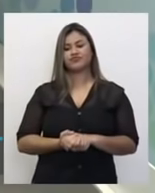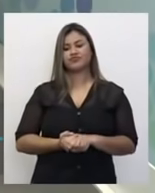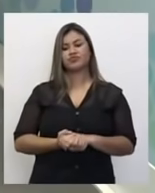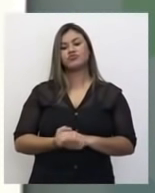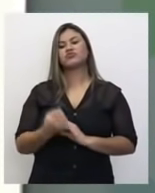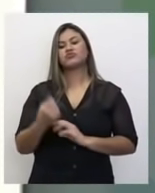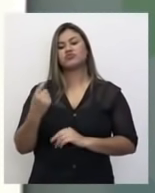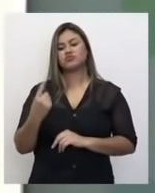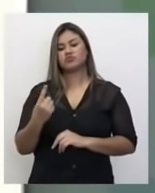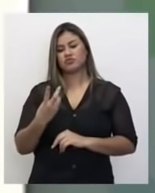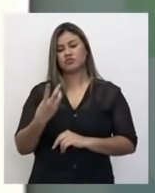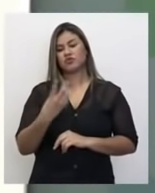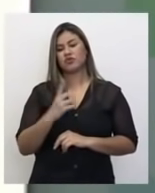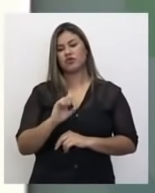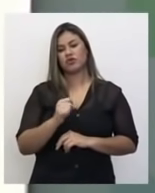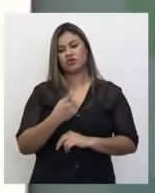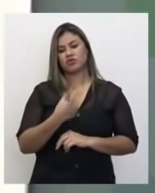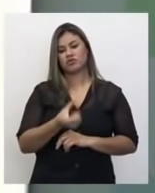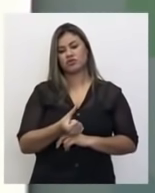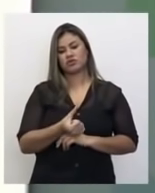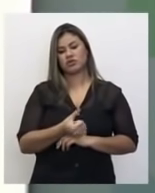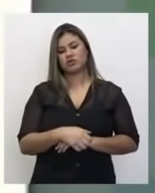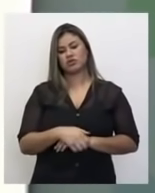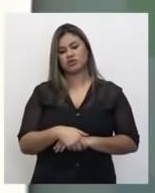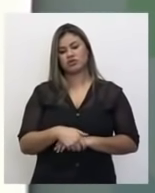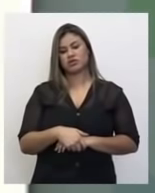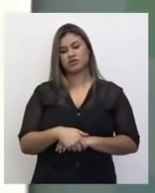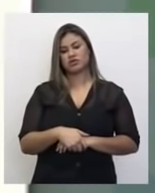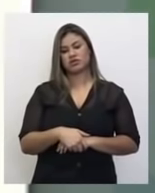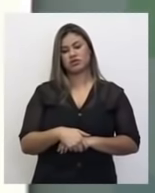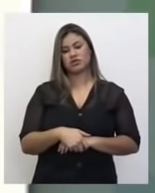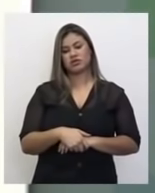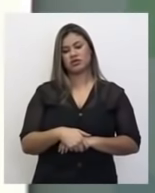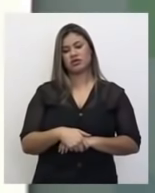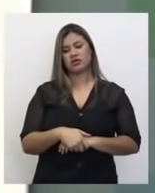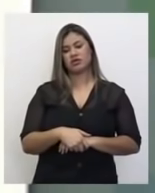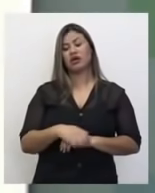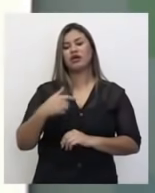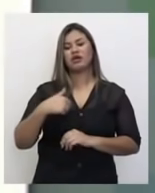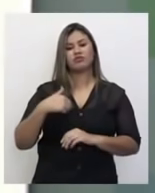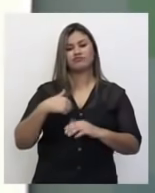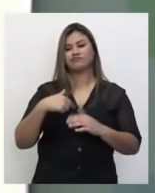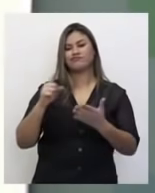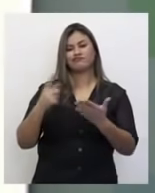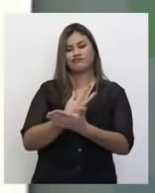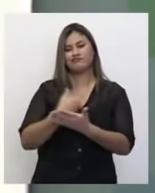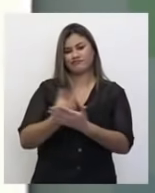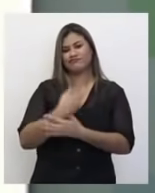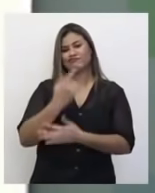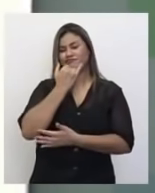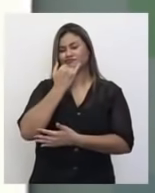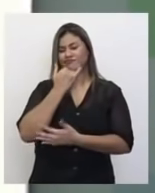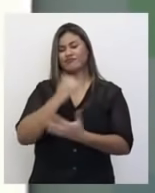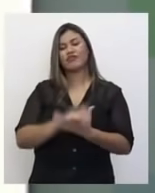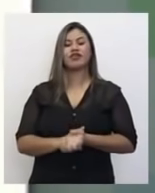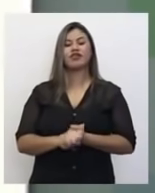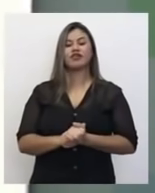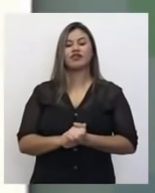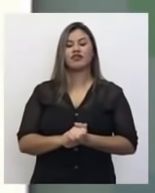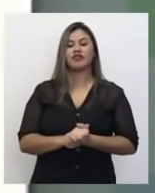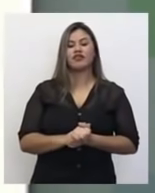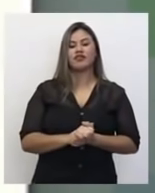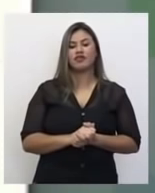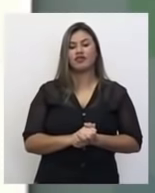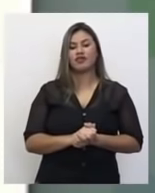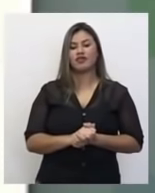4 8 16. Esse aqui não existe. Eu coloquei a mais porque eu sou besta. Então vamos lá. É para eu chegar no